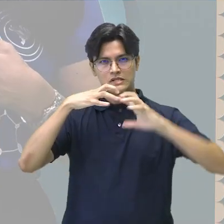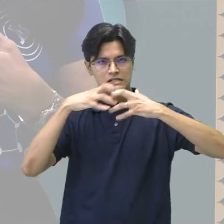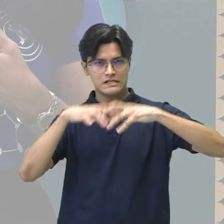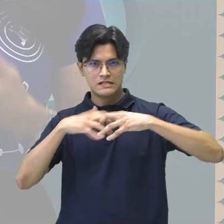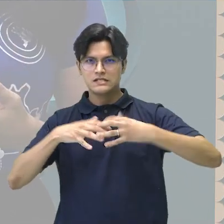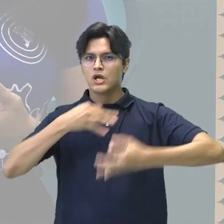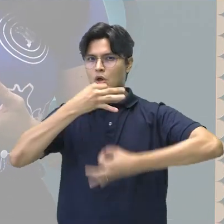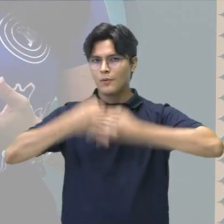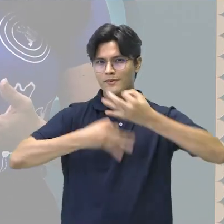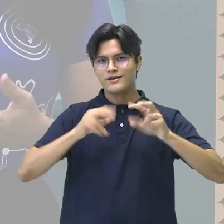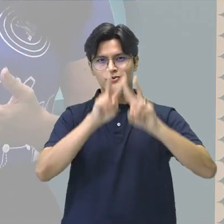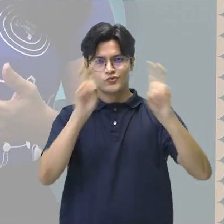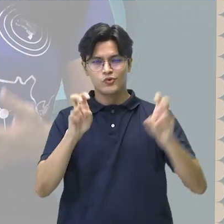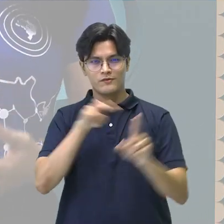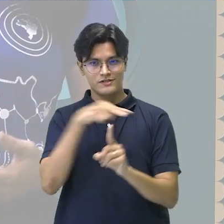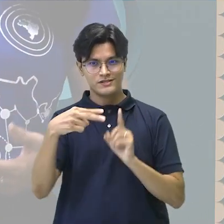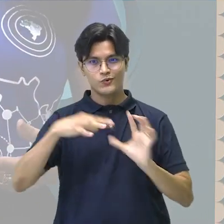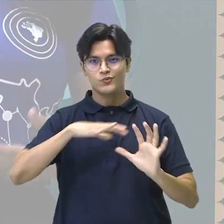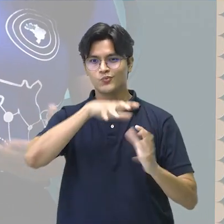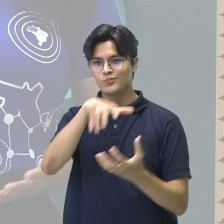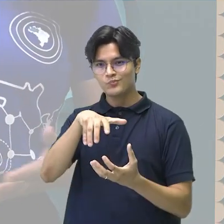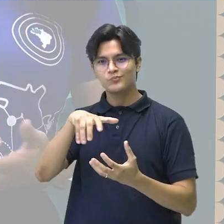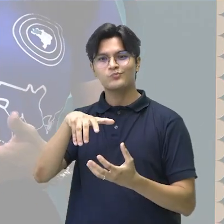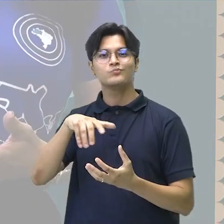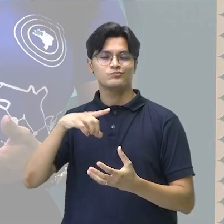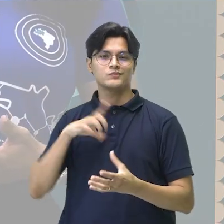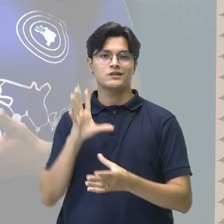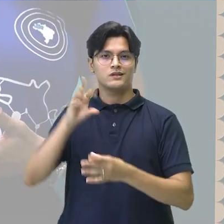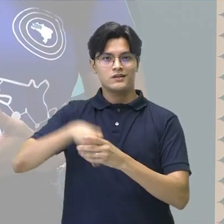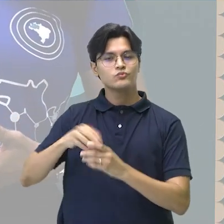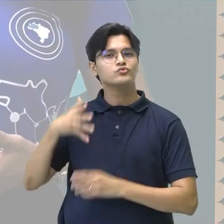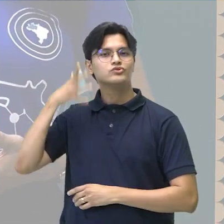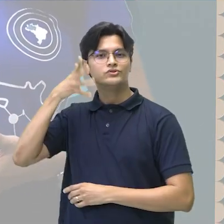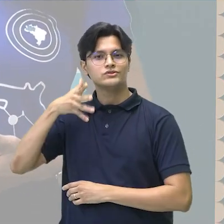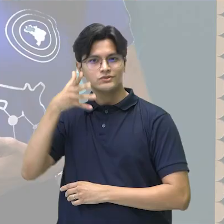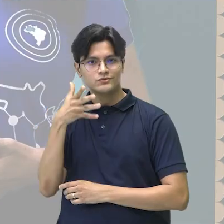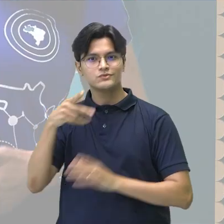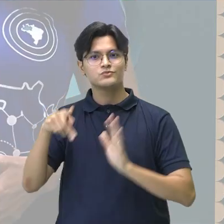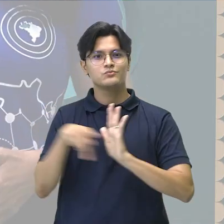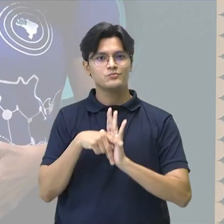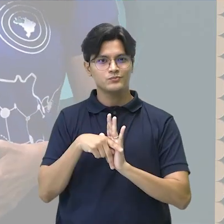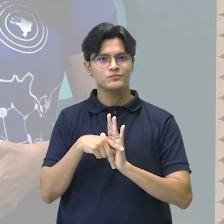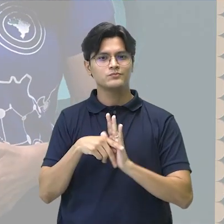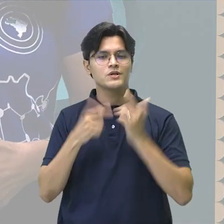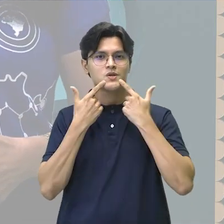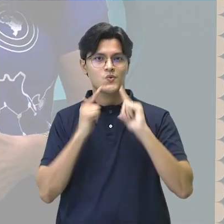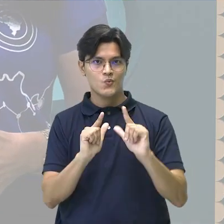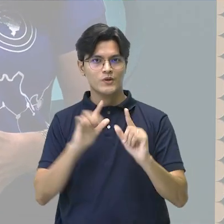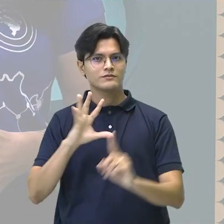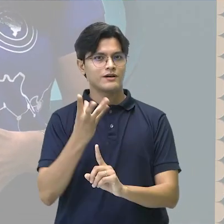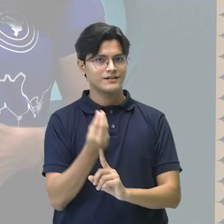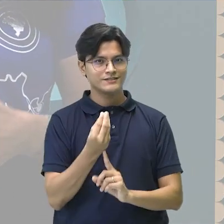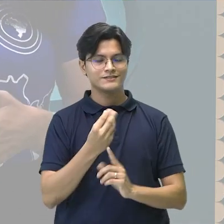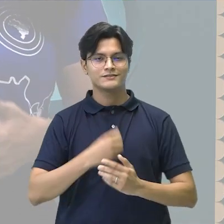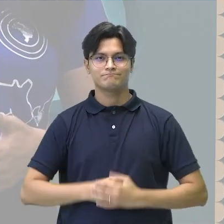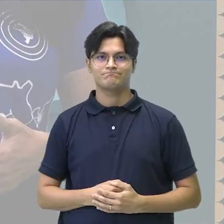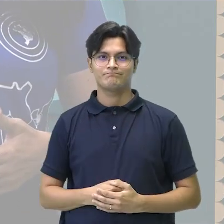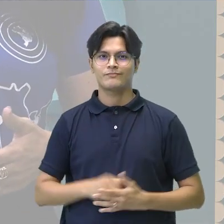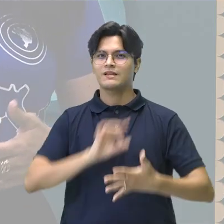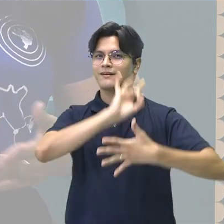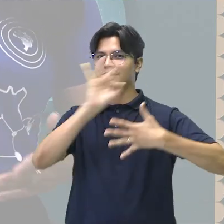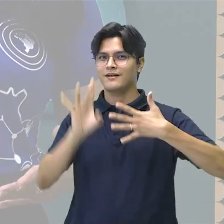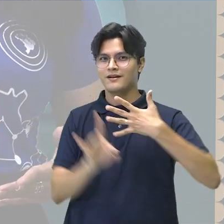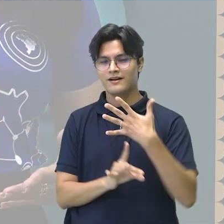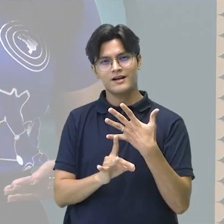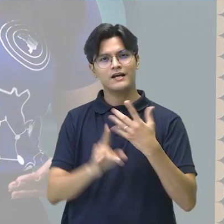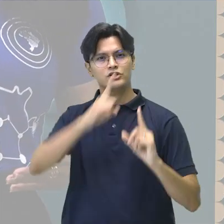as visões do mundo presentes nos discursos estéticos das linguagens artísticas. Cada forma de produção